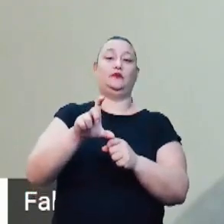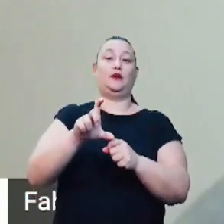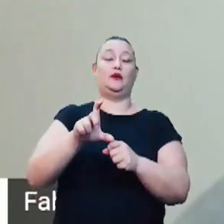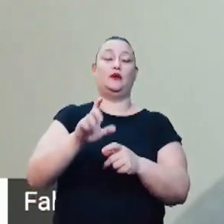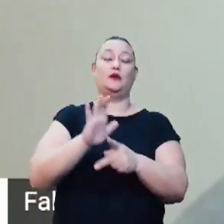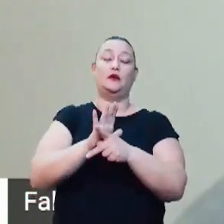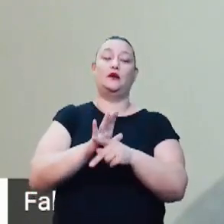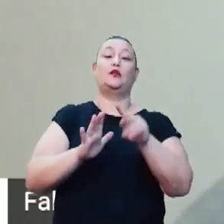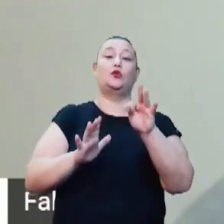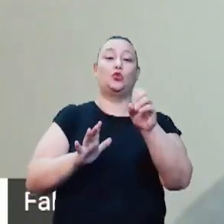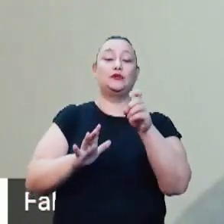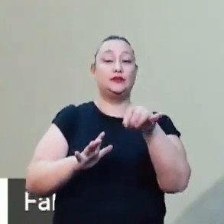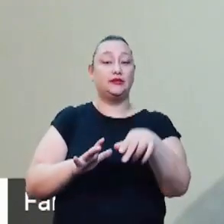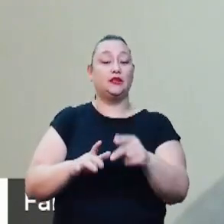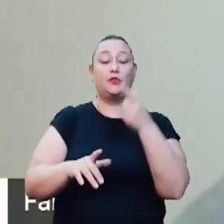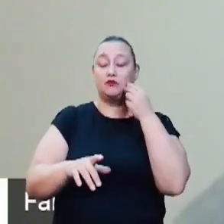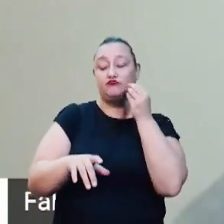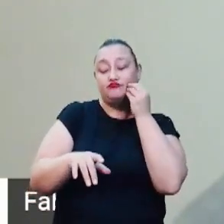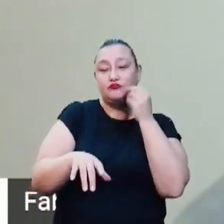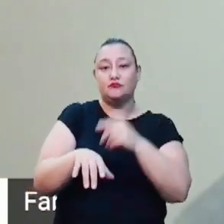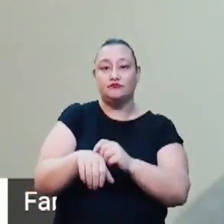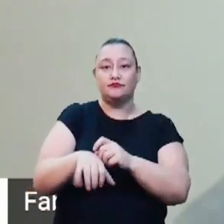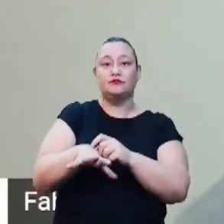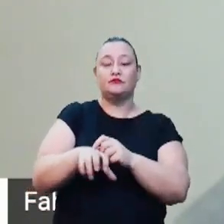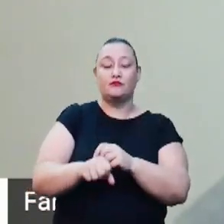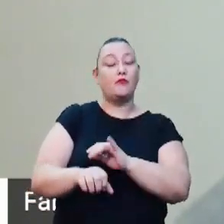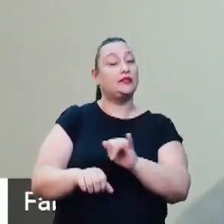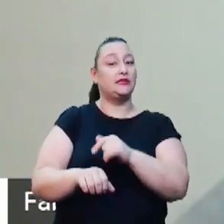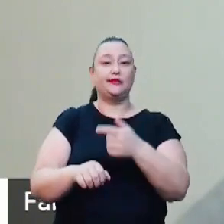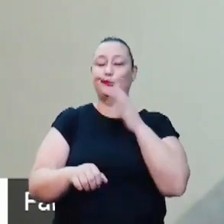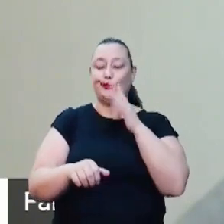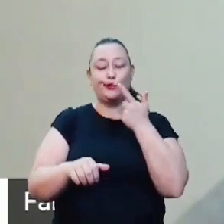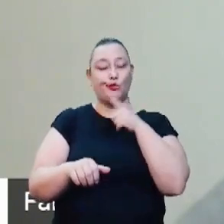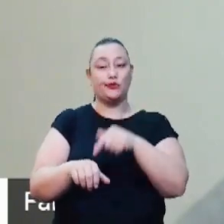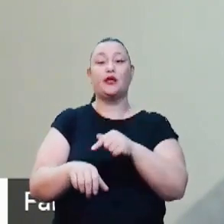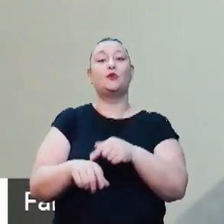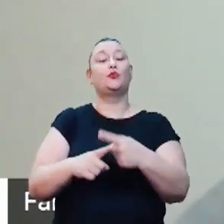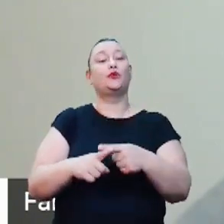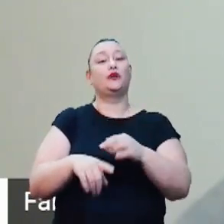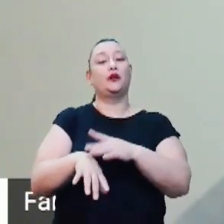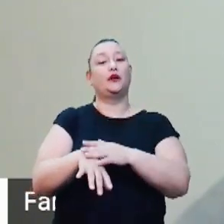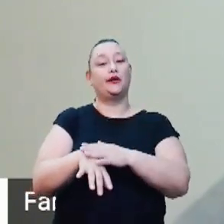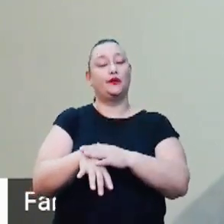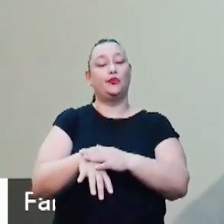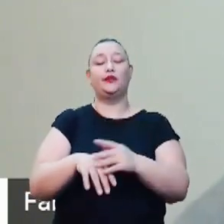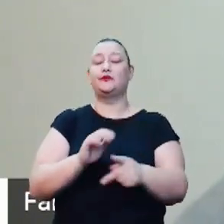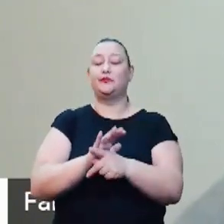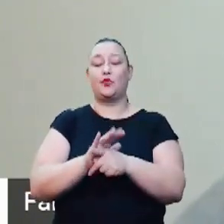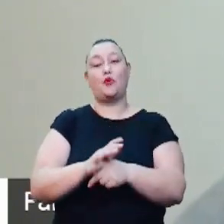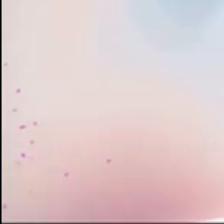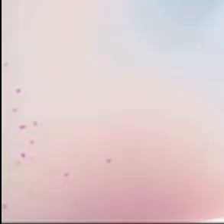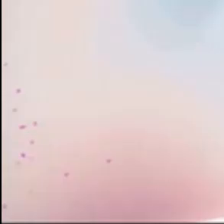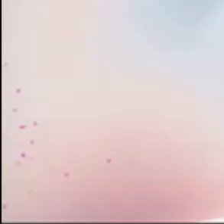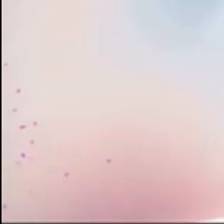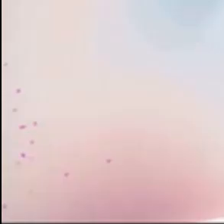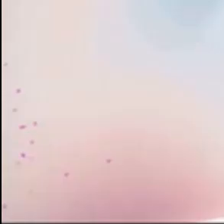para ver se dá uma melhorada, mas se porventura não funcionar, talvez seja uma perda de efeito, sim.